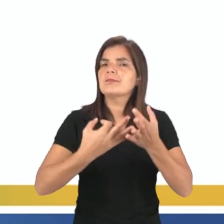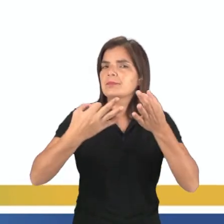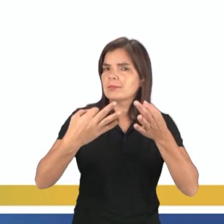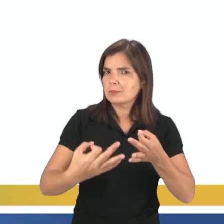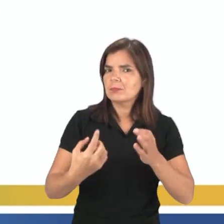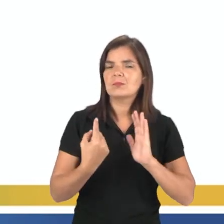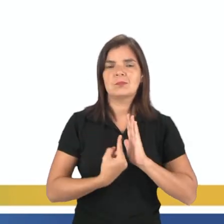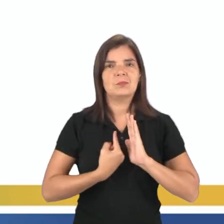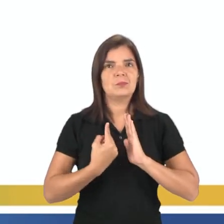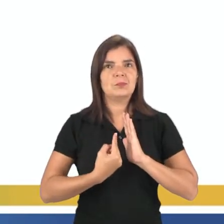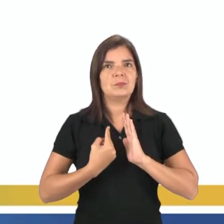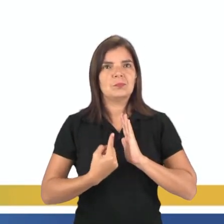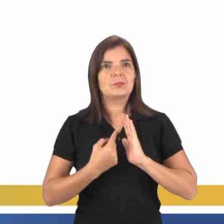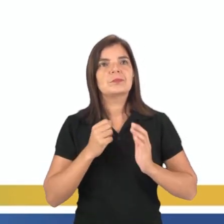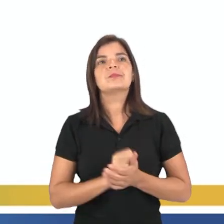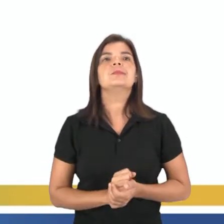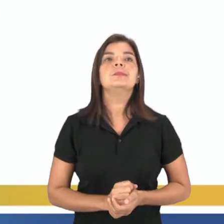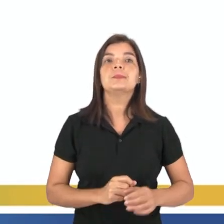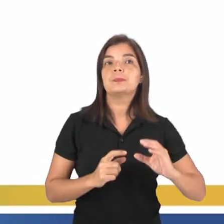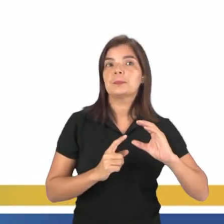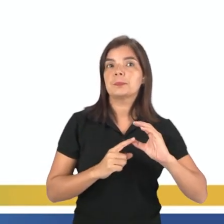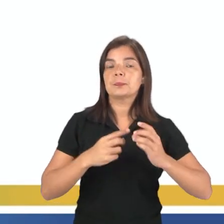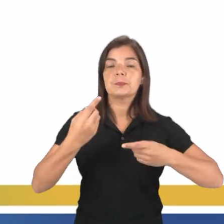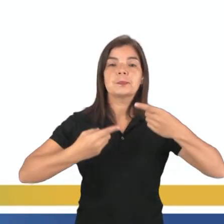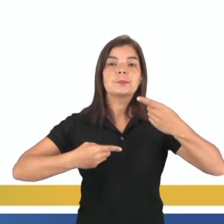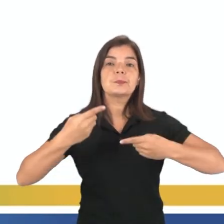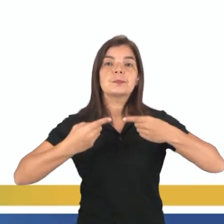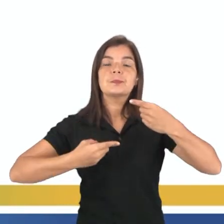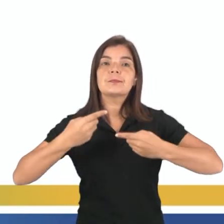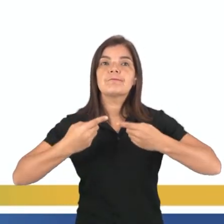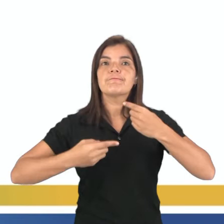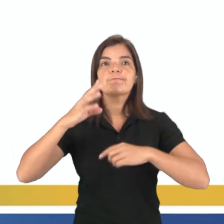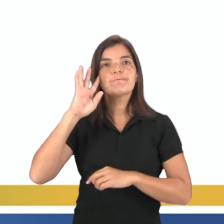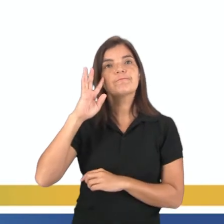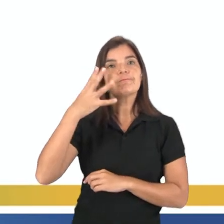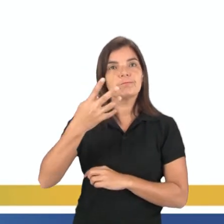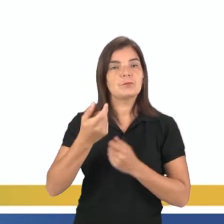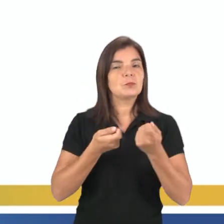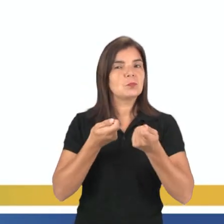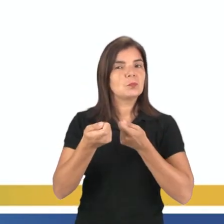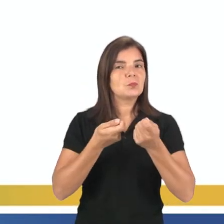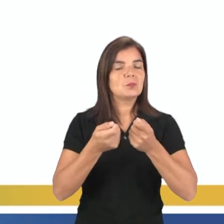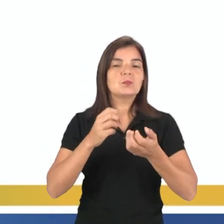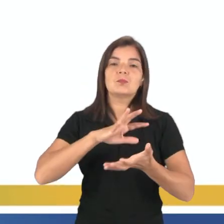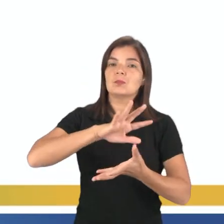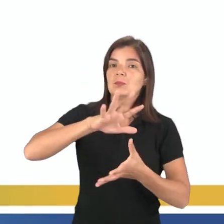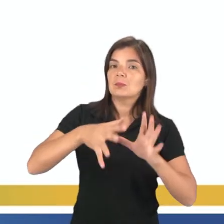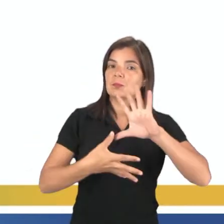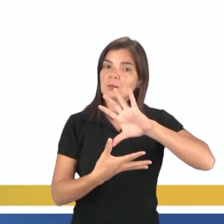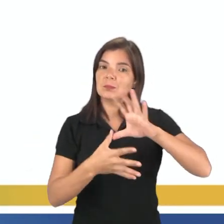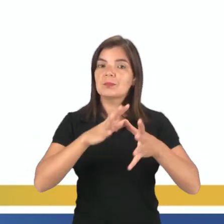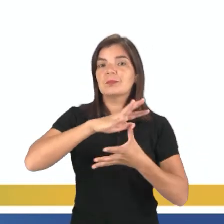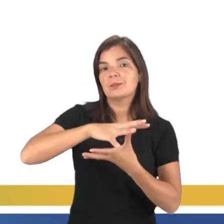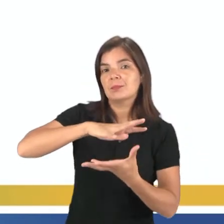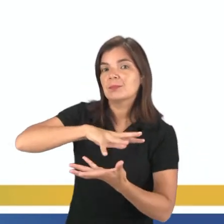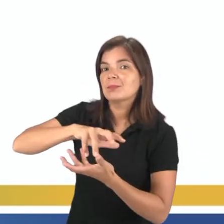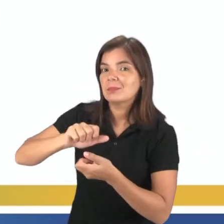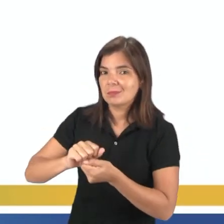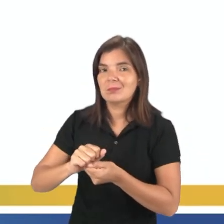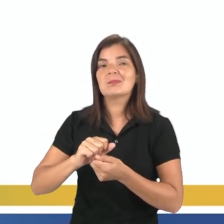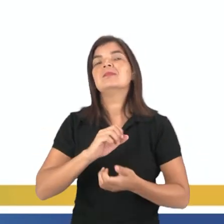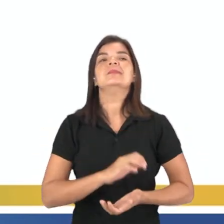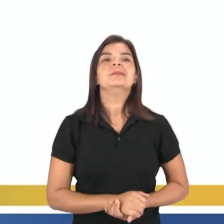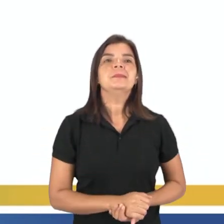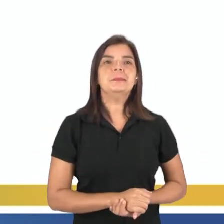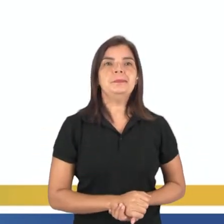a eficácia do isolamento social. Letra C. Discutir as medidas de controle da pandemia. Letra